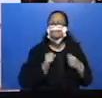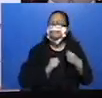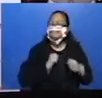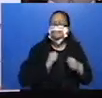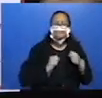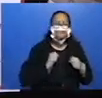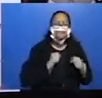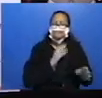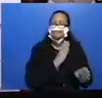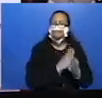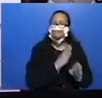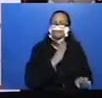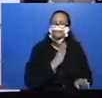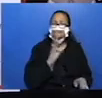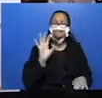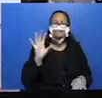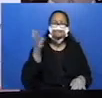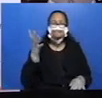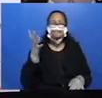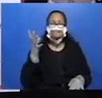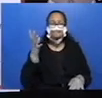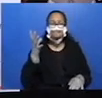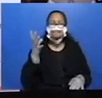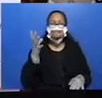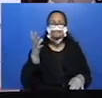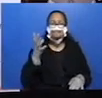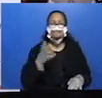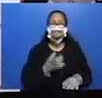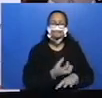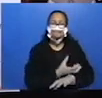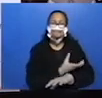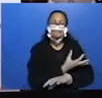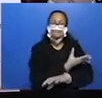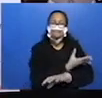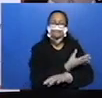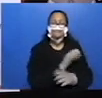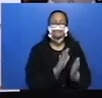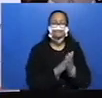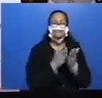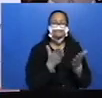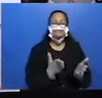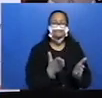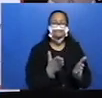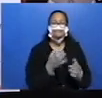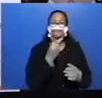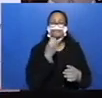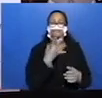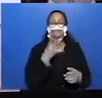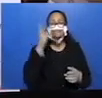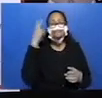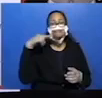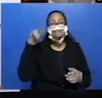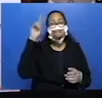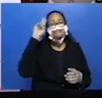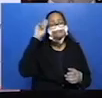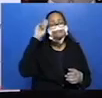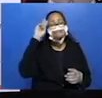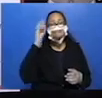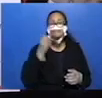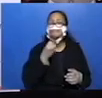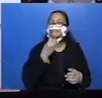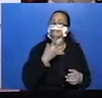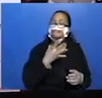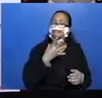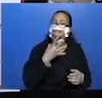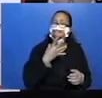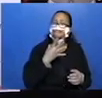quer descobrir o que vai acontecer. Isso são emoções que um livro, uma boa história, que tem um bom enredo,